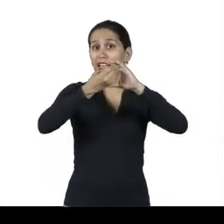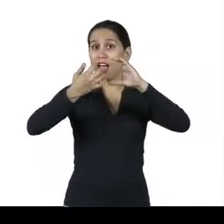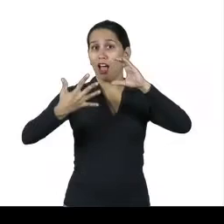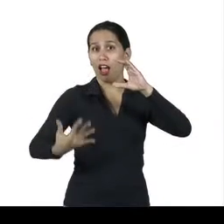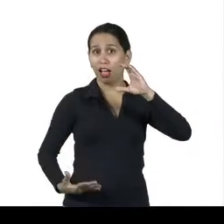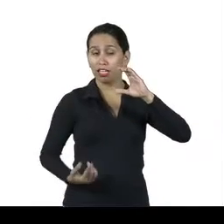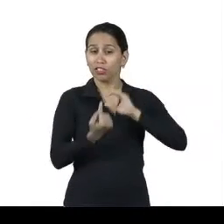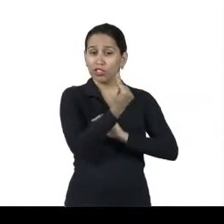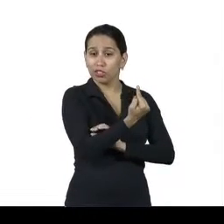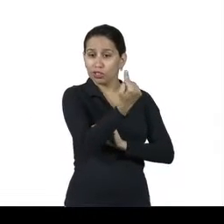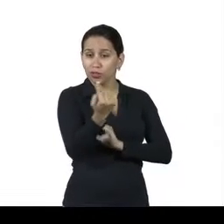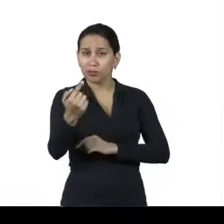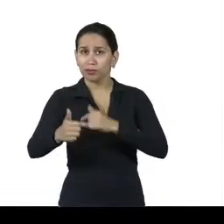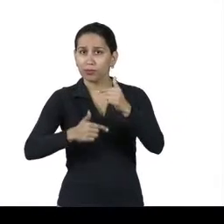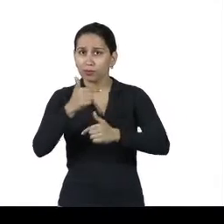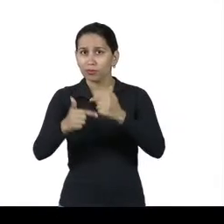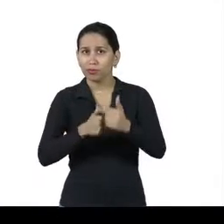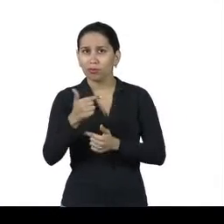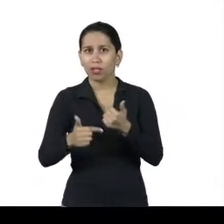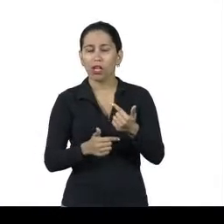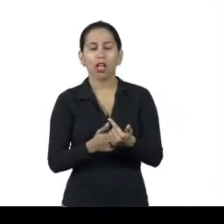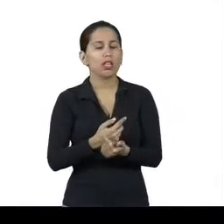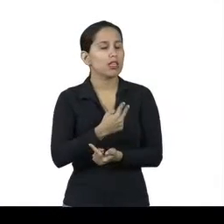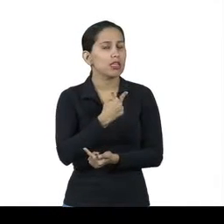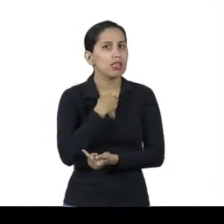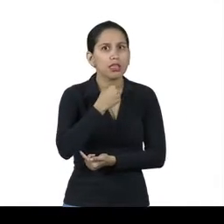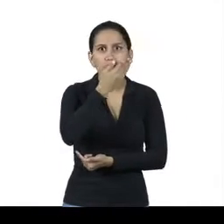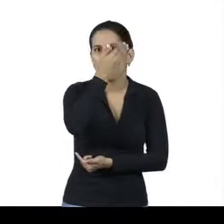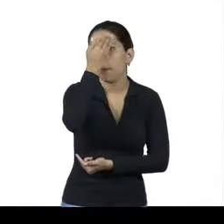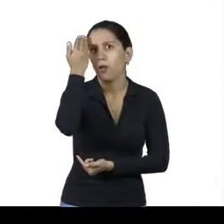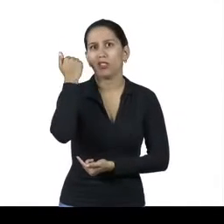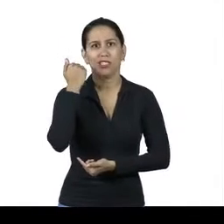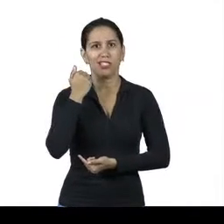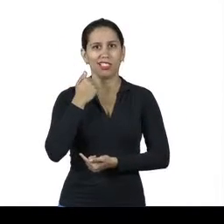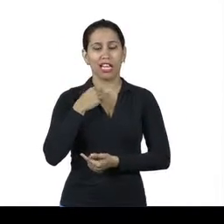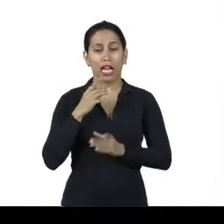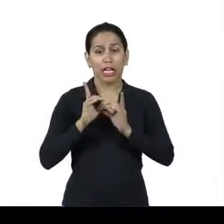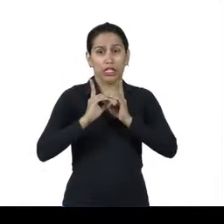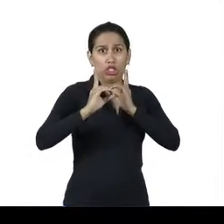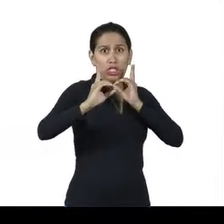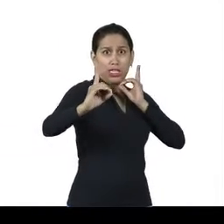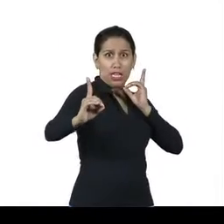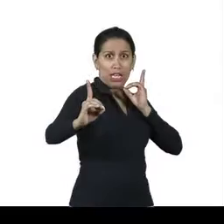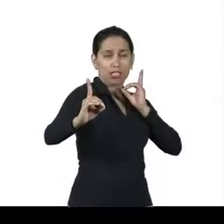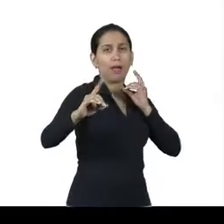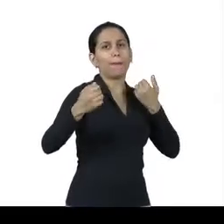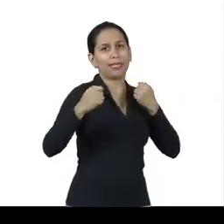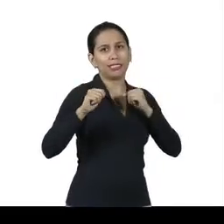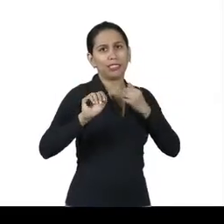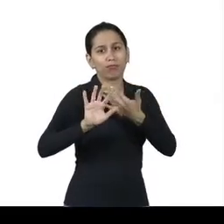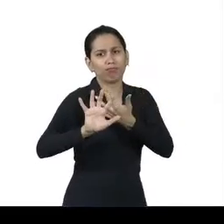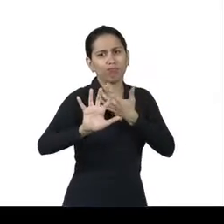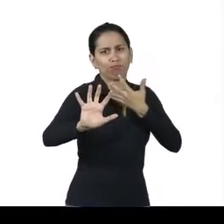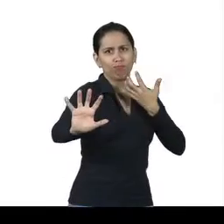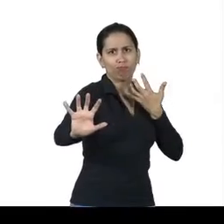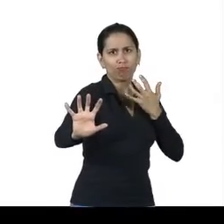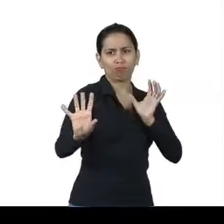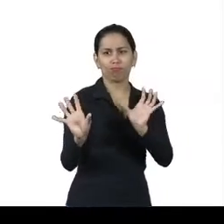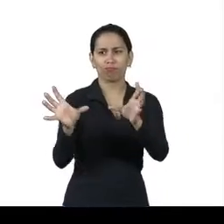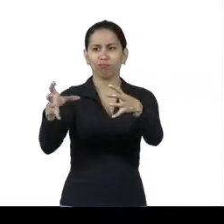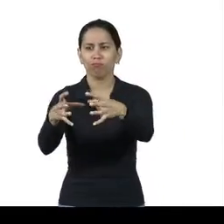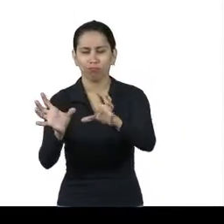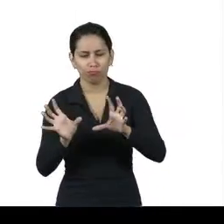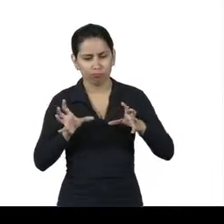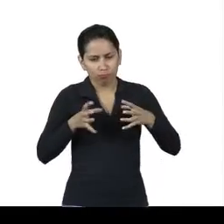E não se esqueça, mesmo com a distância, é necessário isolar o local onde é realizado o trabalho. Enquanto isso